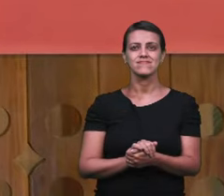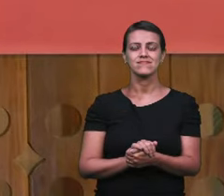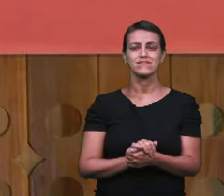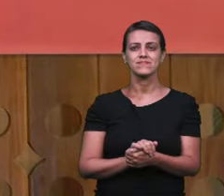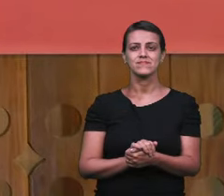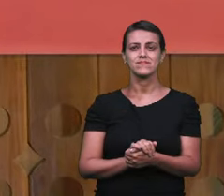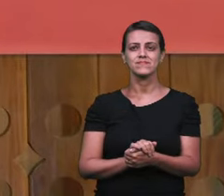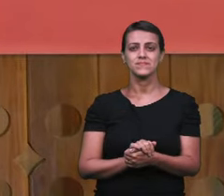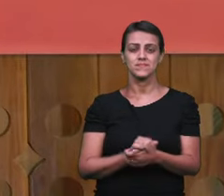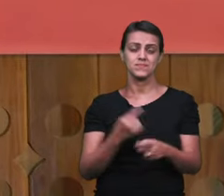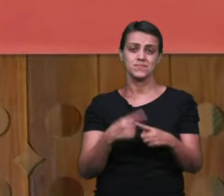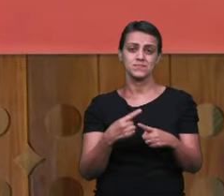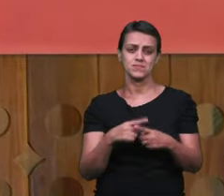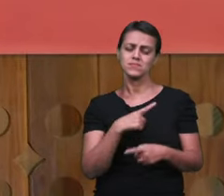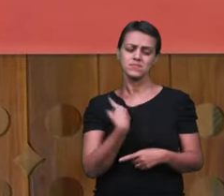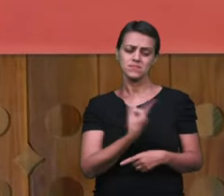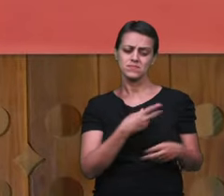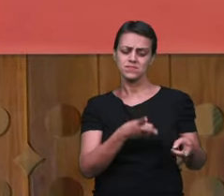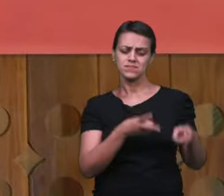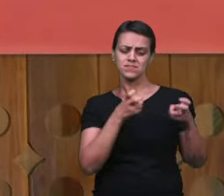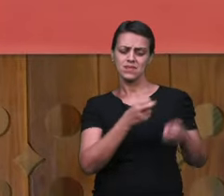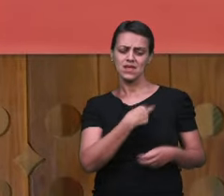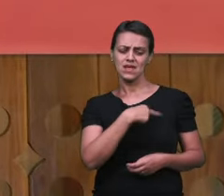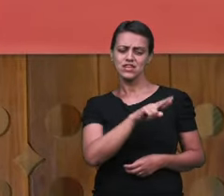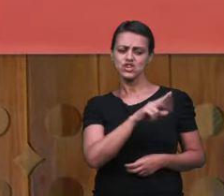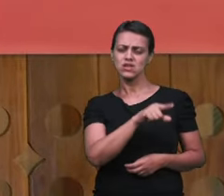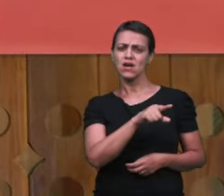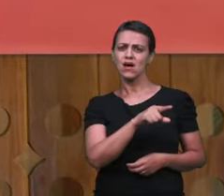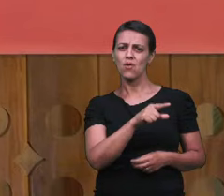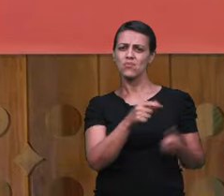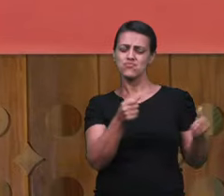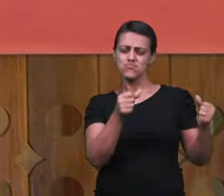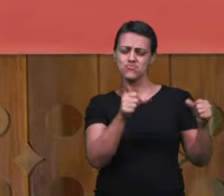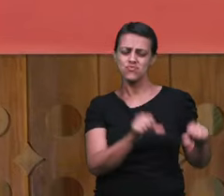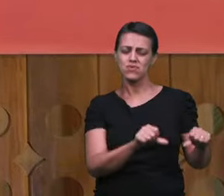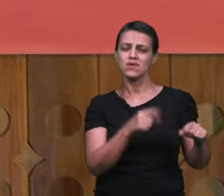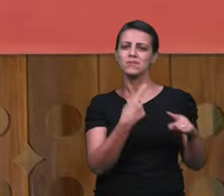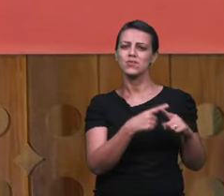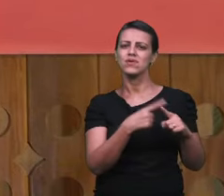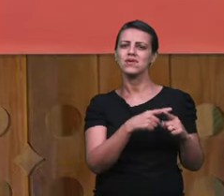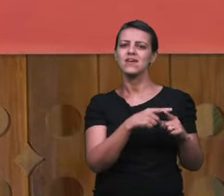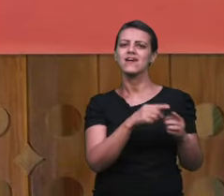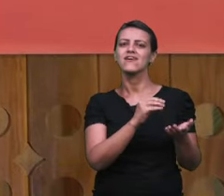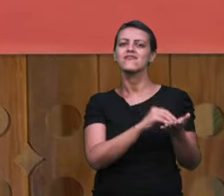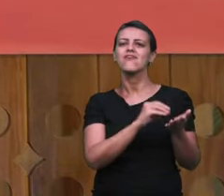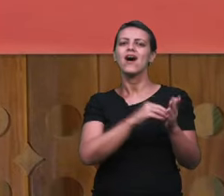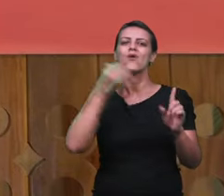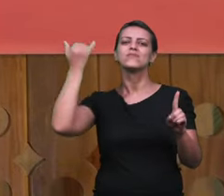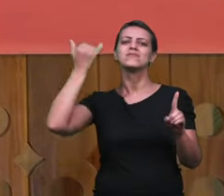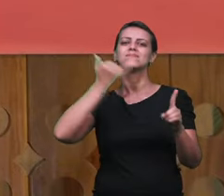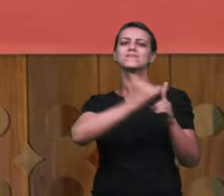está falida porque não tem o profético, nós estamos dizendo isso. São entendimentos